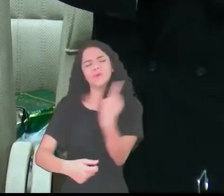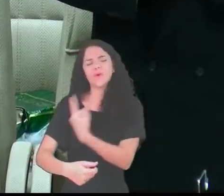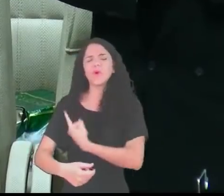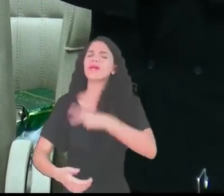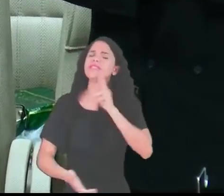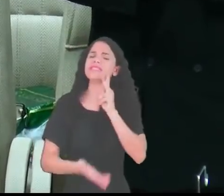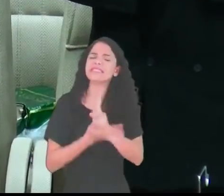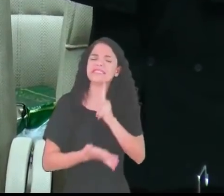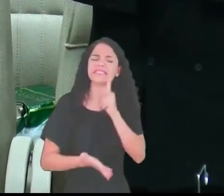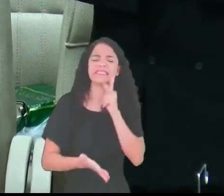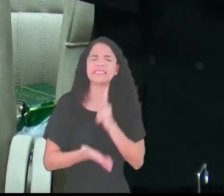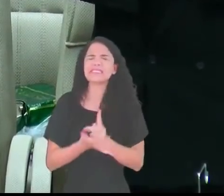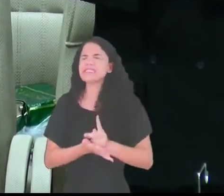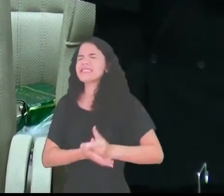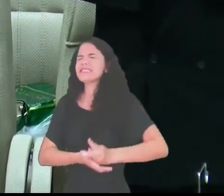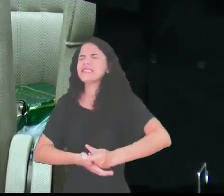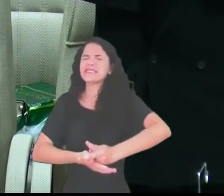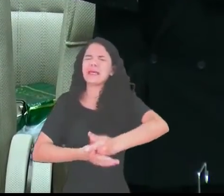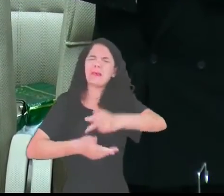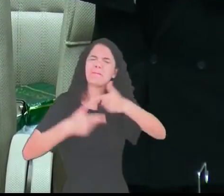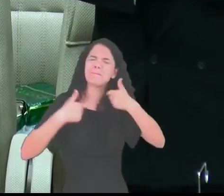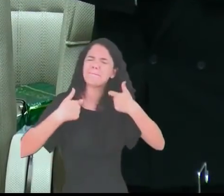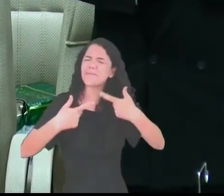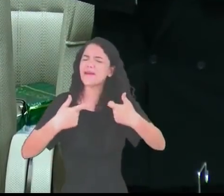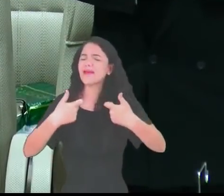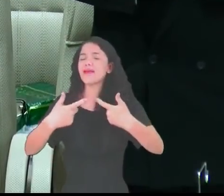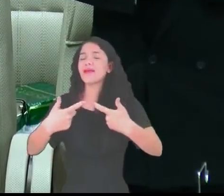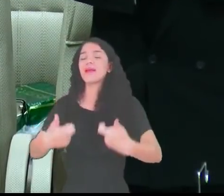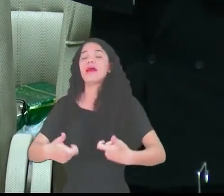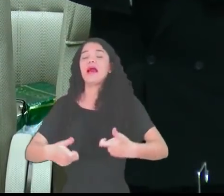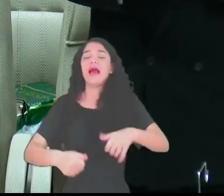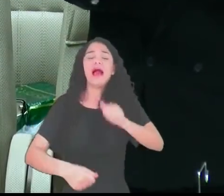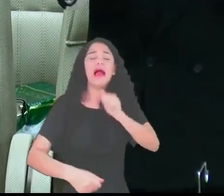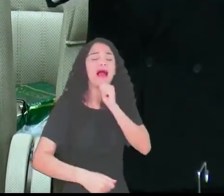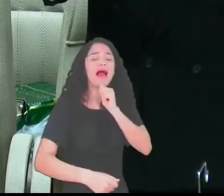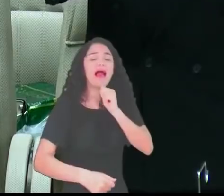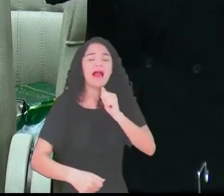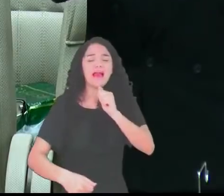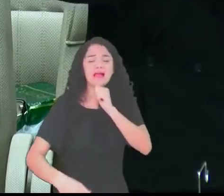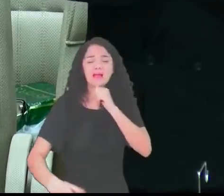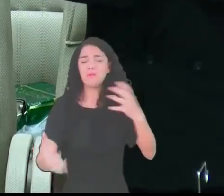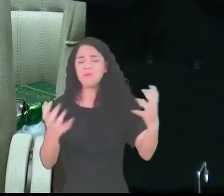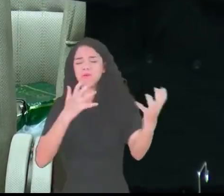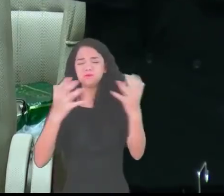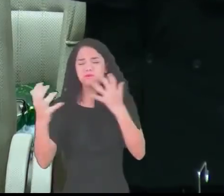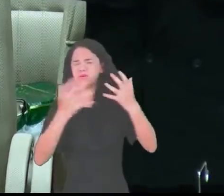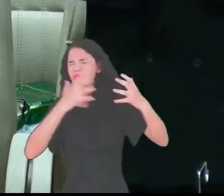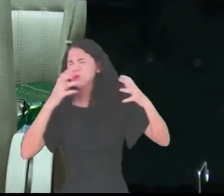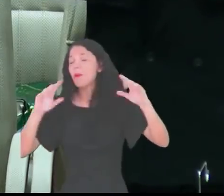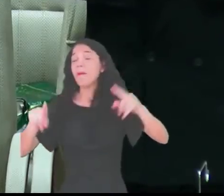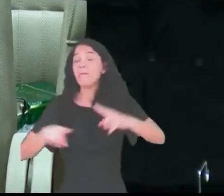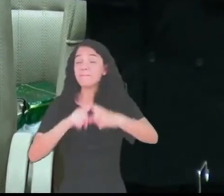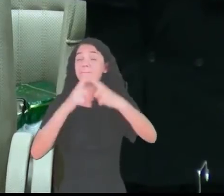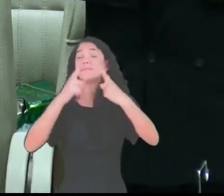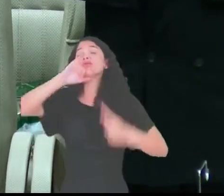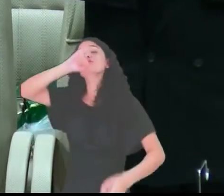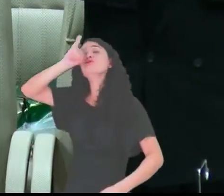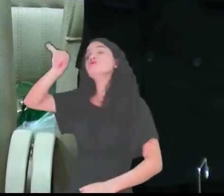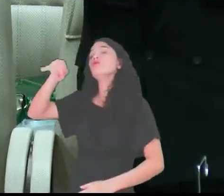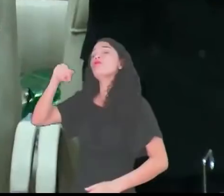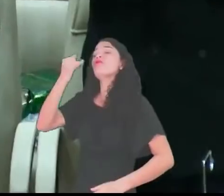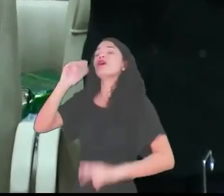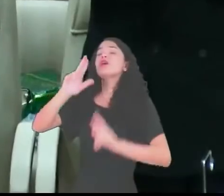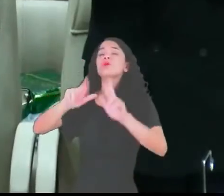sempre pelejará. Ainda que todos se levantem contra este povo, tu és o Jeová Sabaote que não